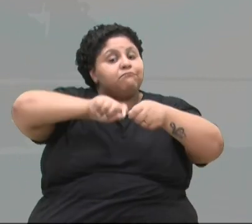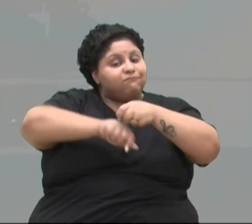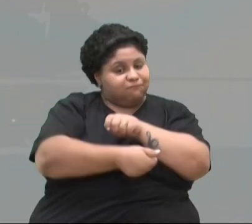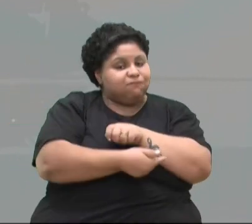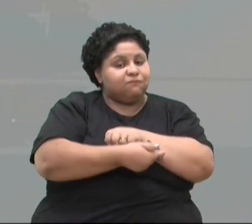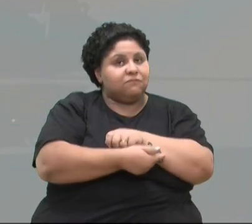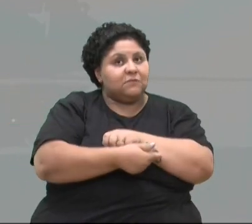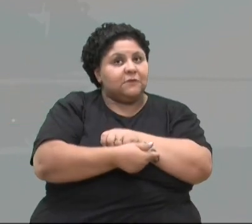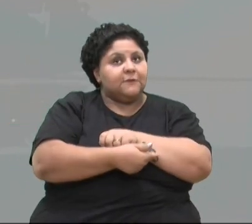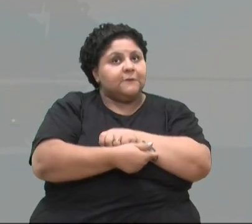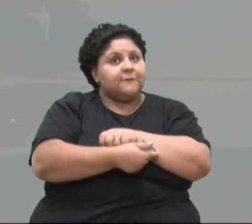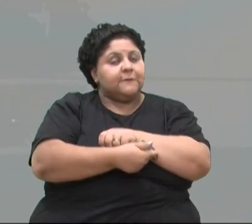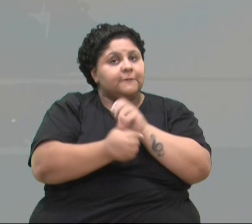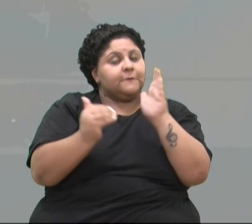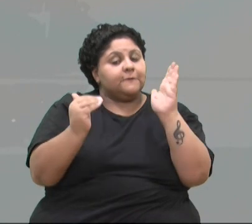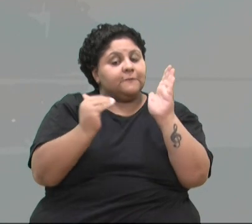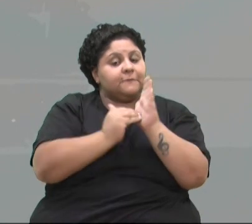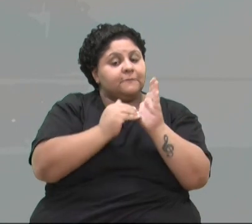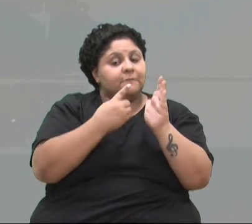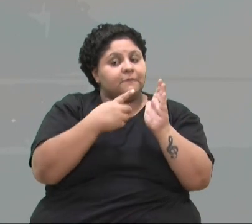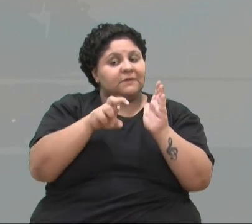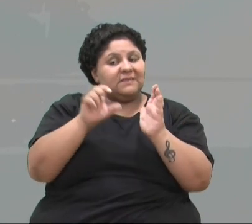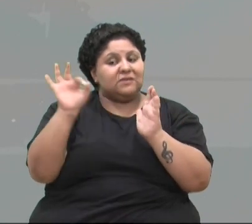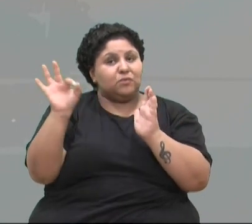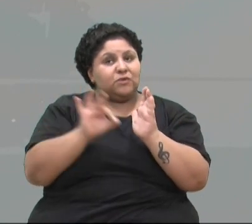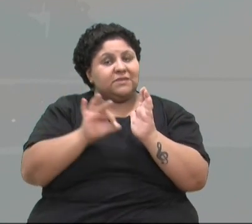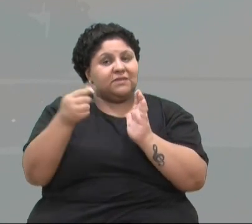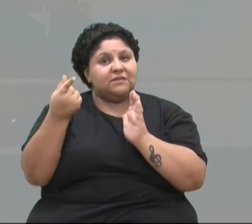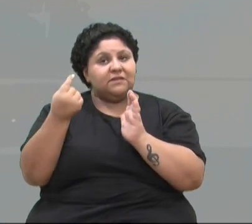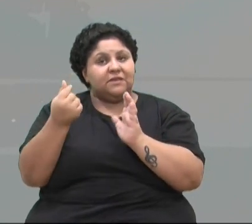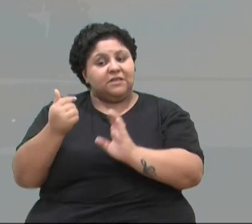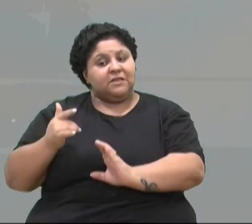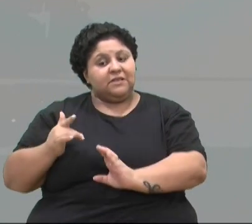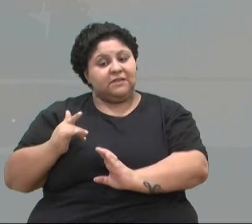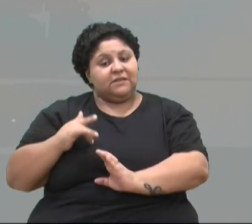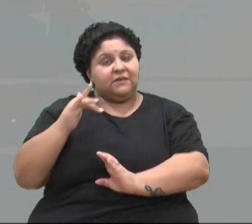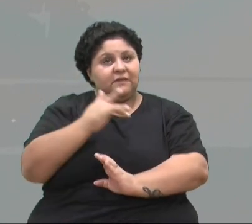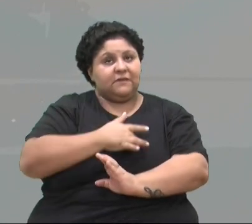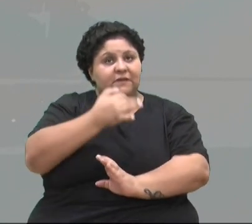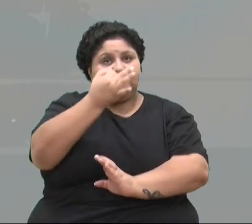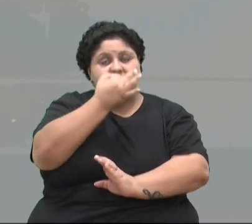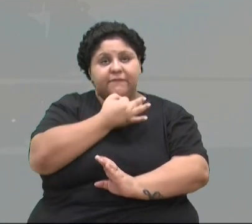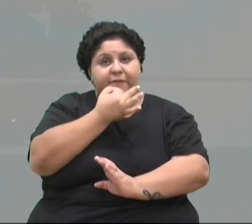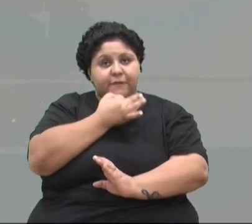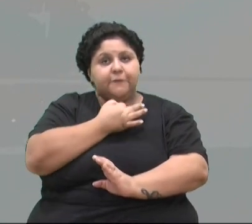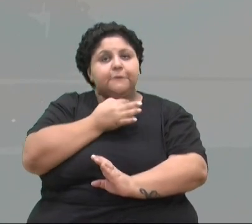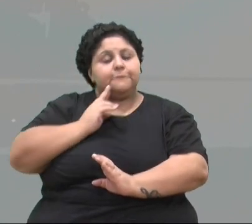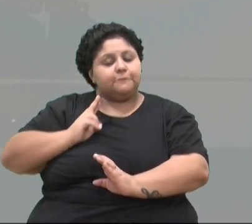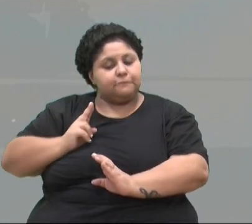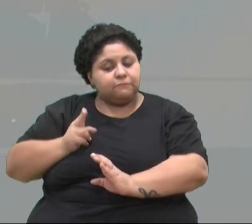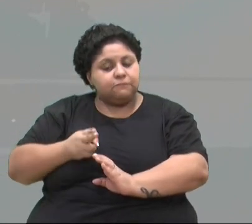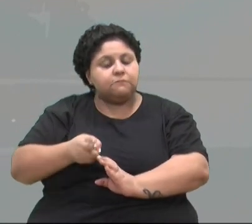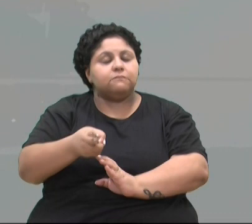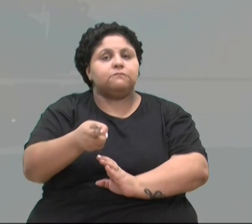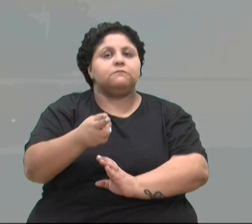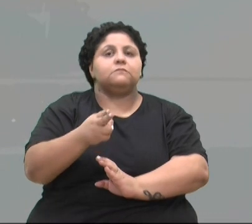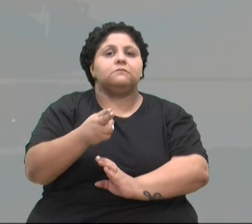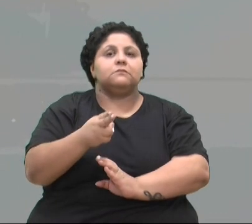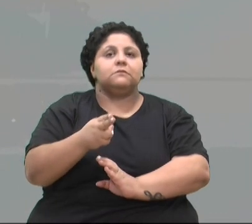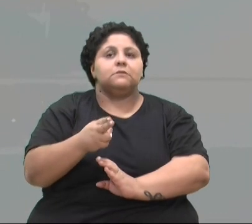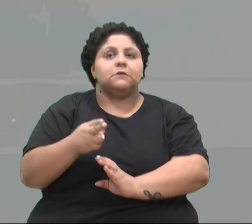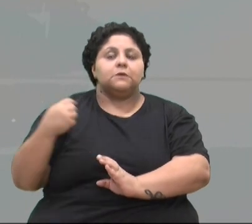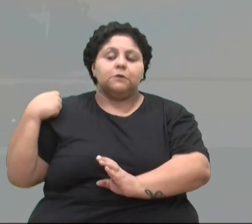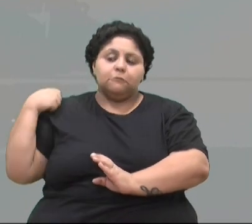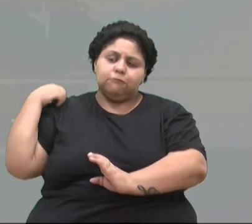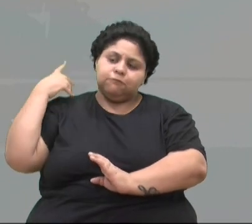mínimo 15% da sua receita. Em saúde, Caxias, né, segue aí uma